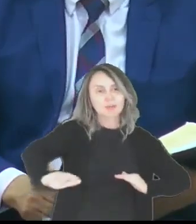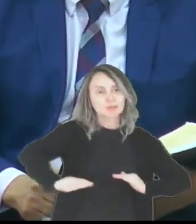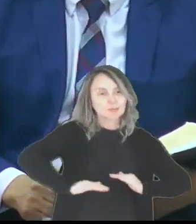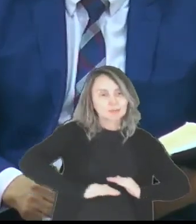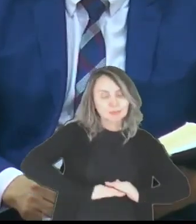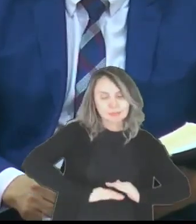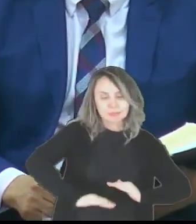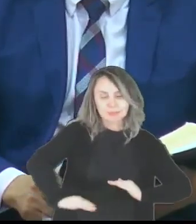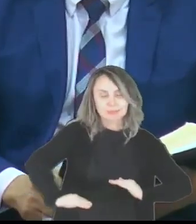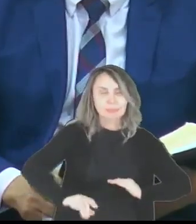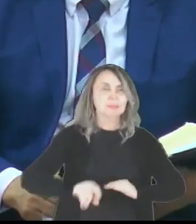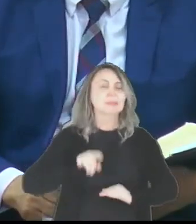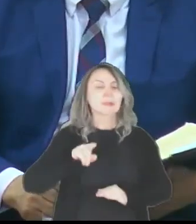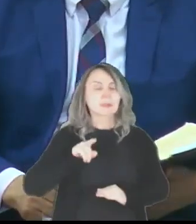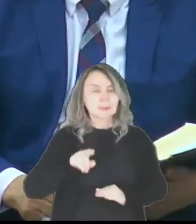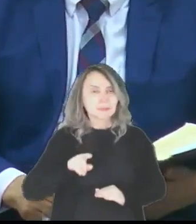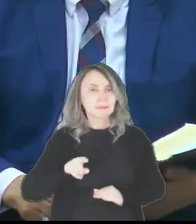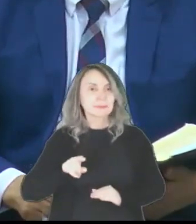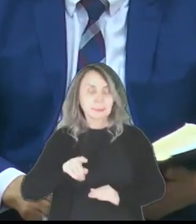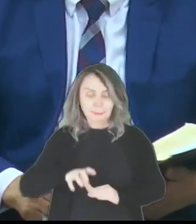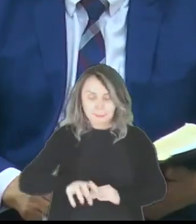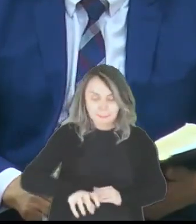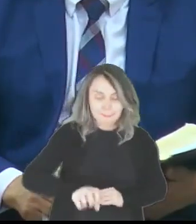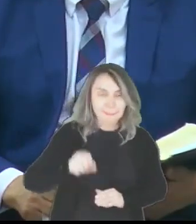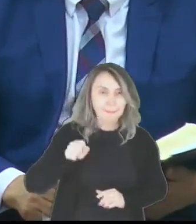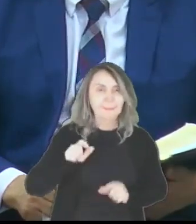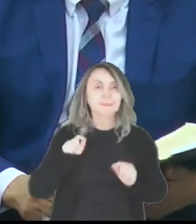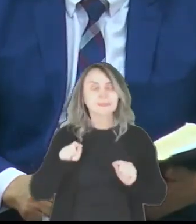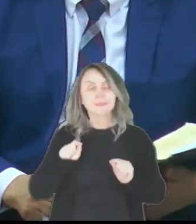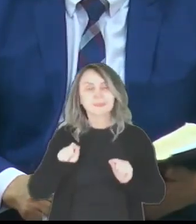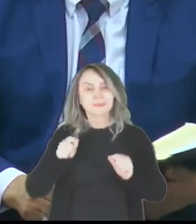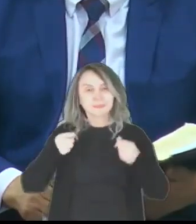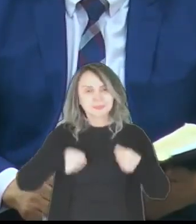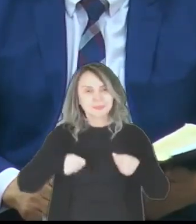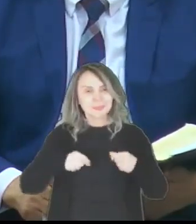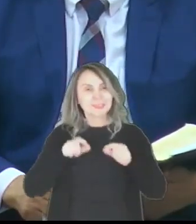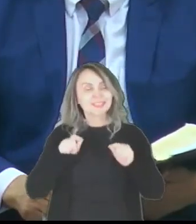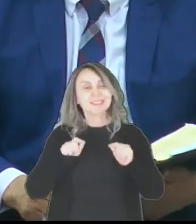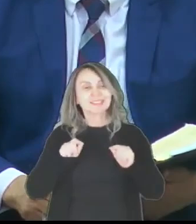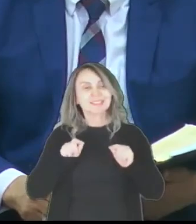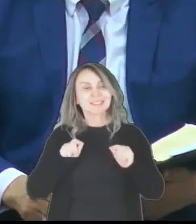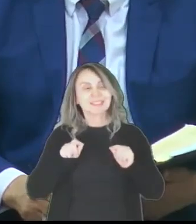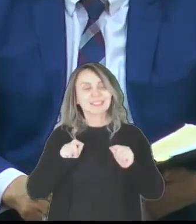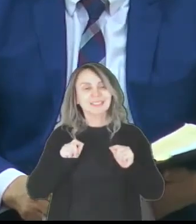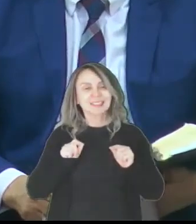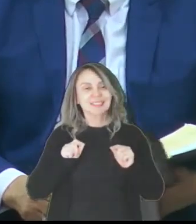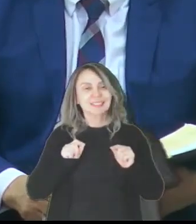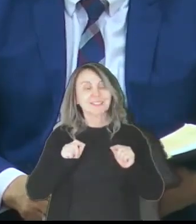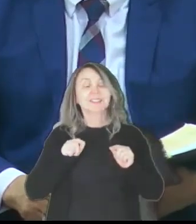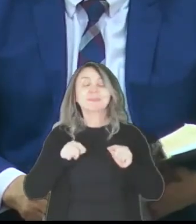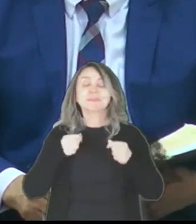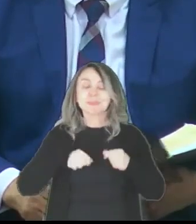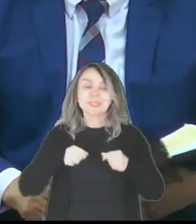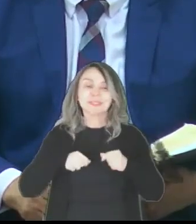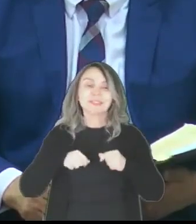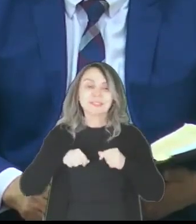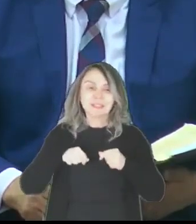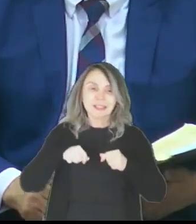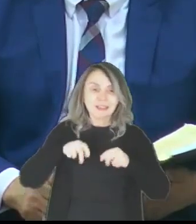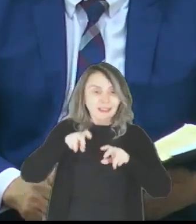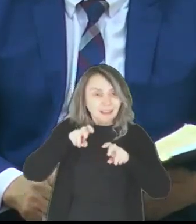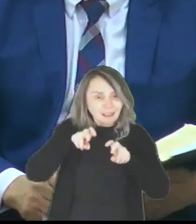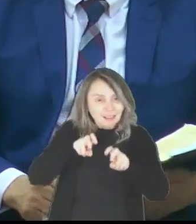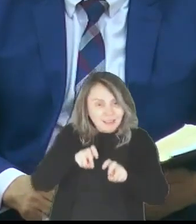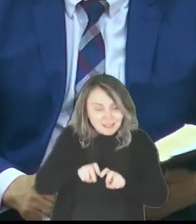para você pegar o maná, era necessário o quê? Uma simples coisa. Era necessário abaixar-se.